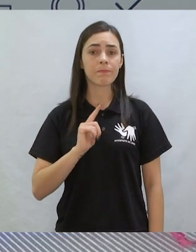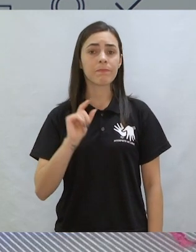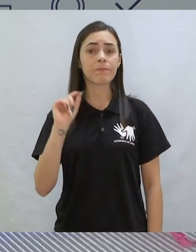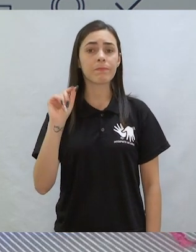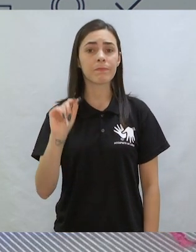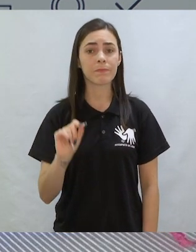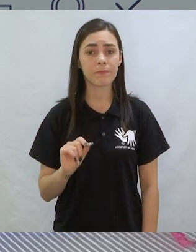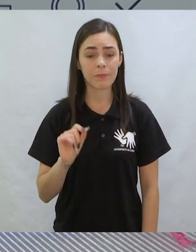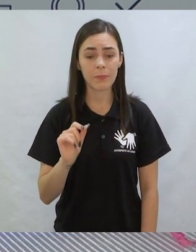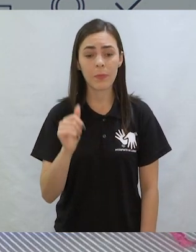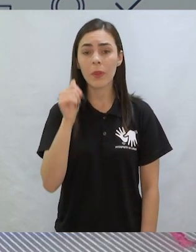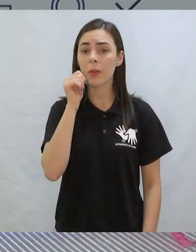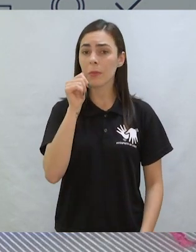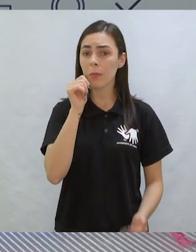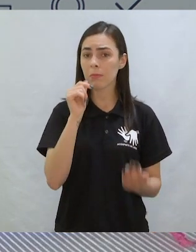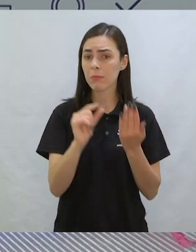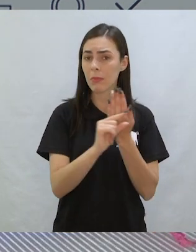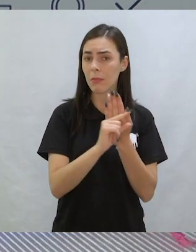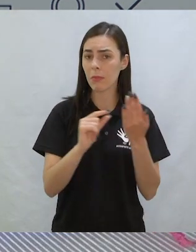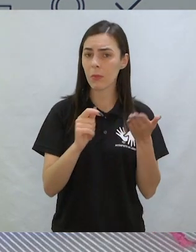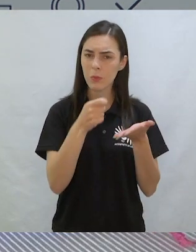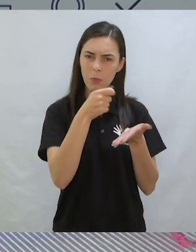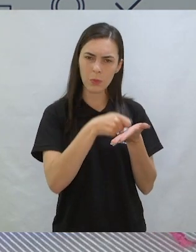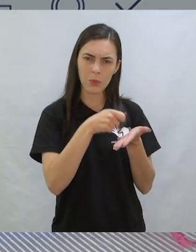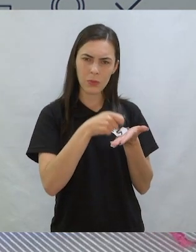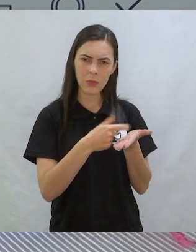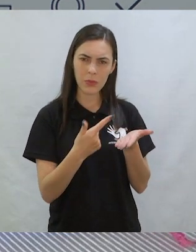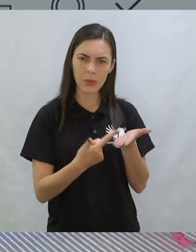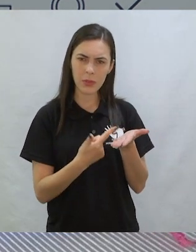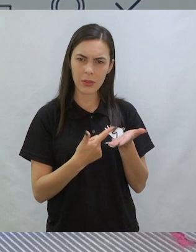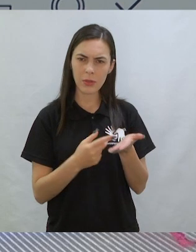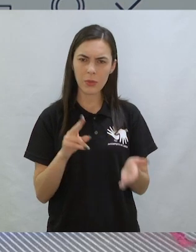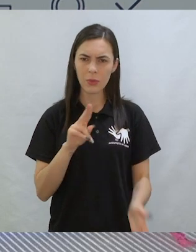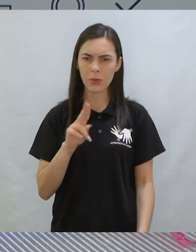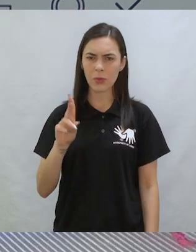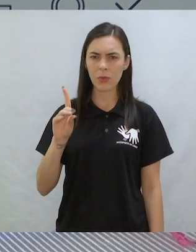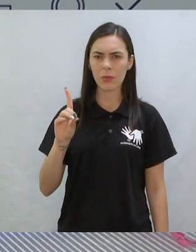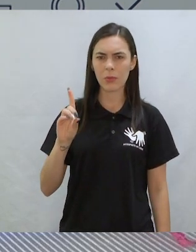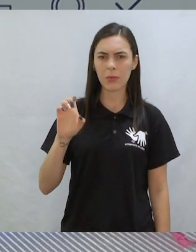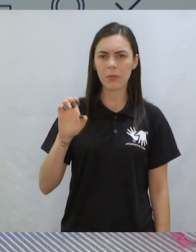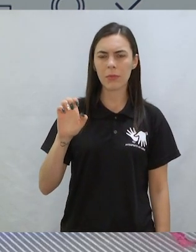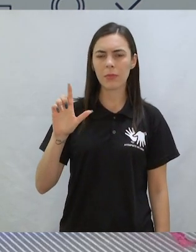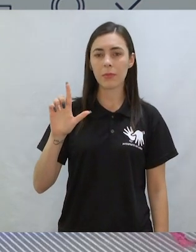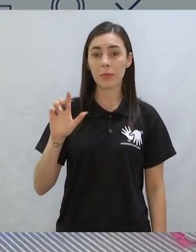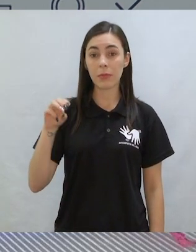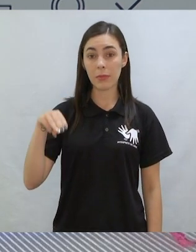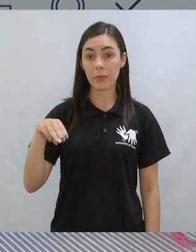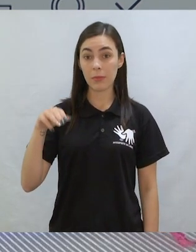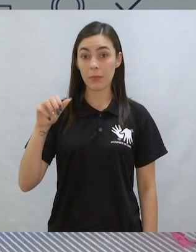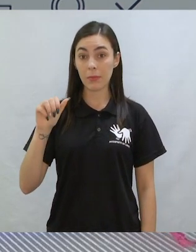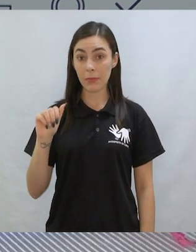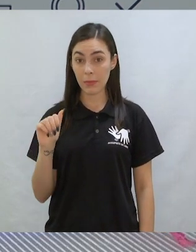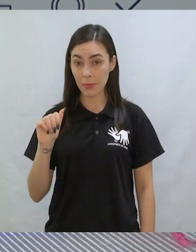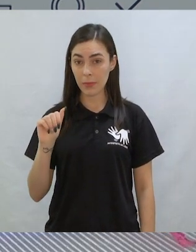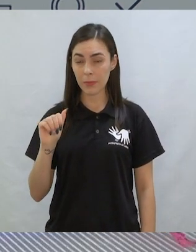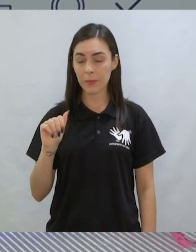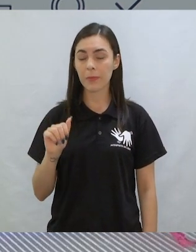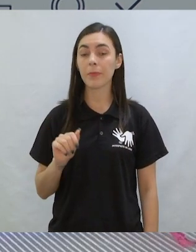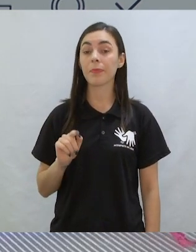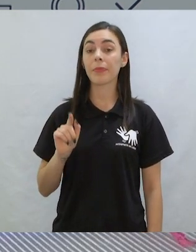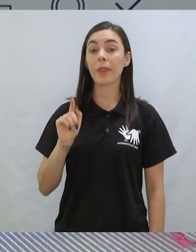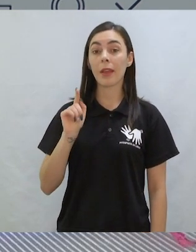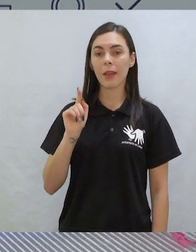nós trouxemos aqui uma escritora de livros, a Delma Maria Luquim, e a